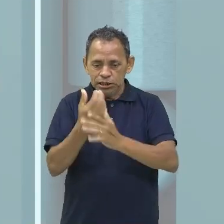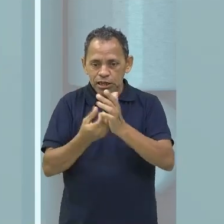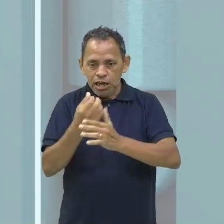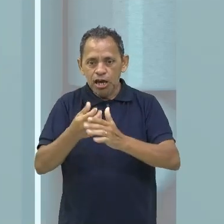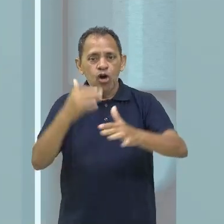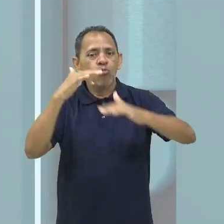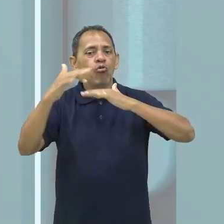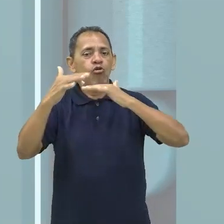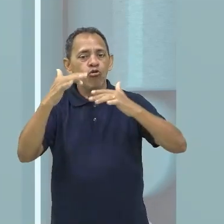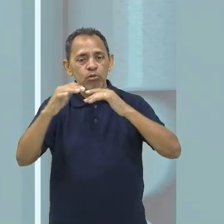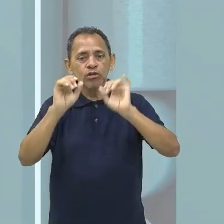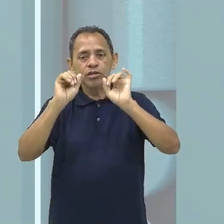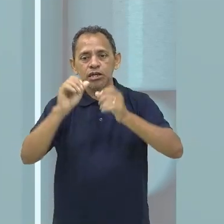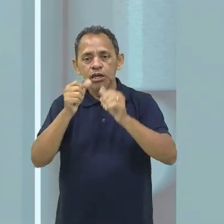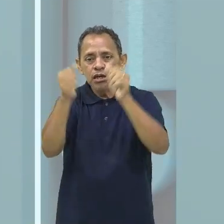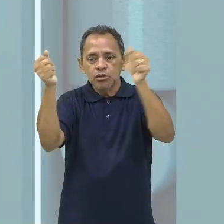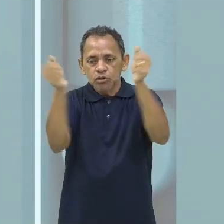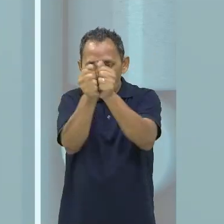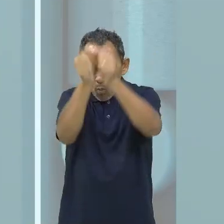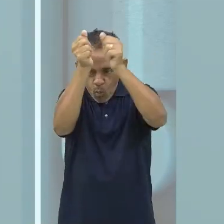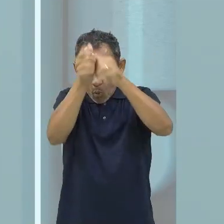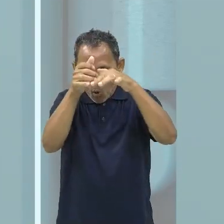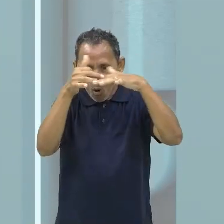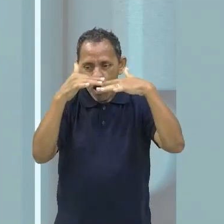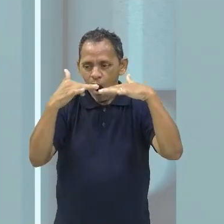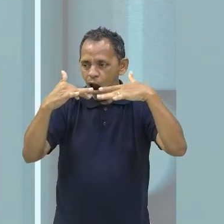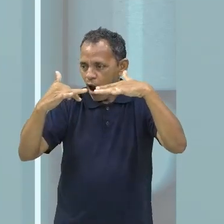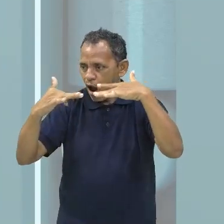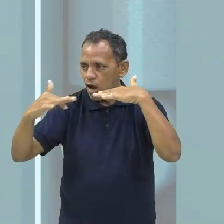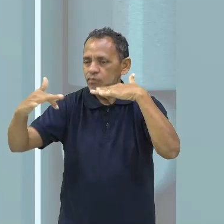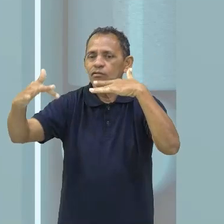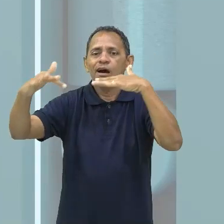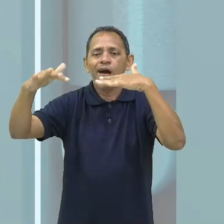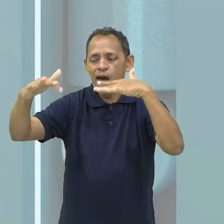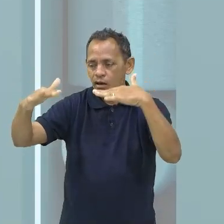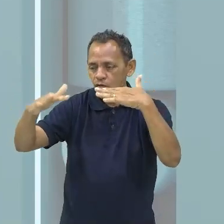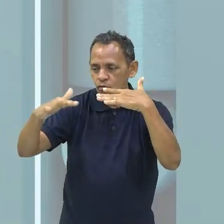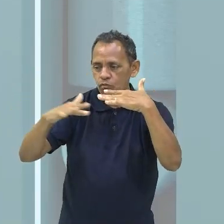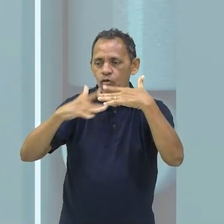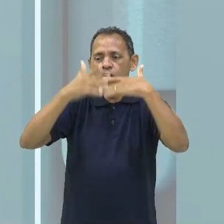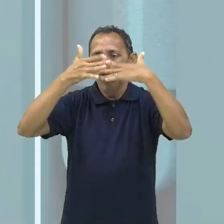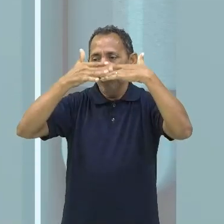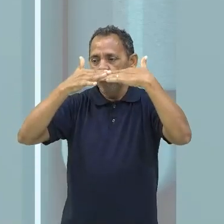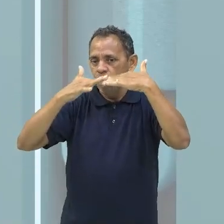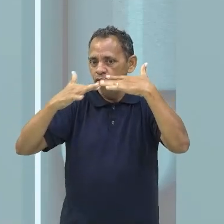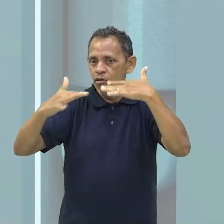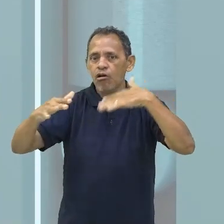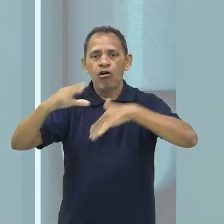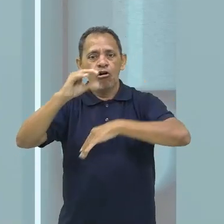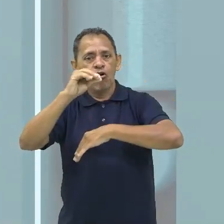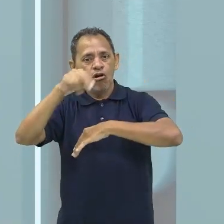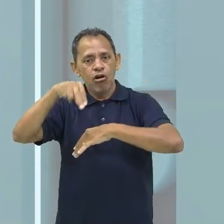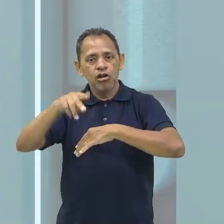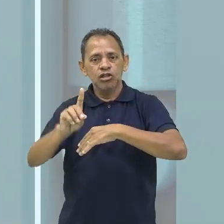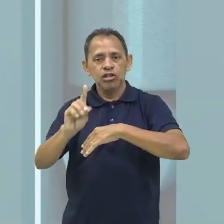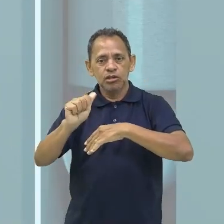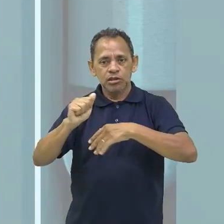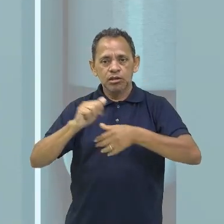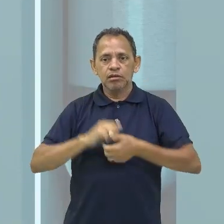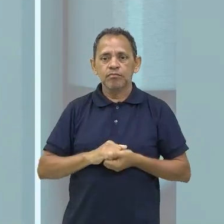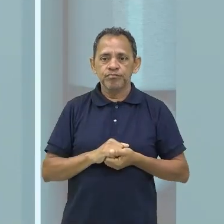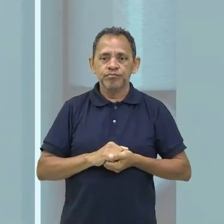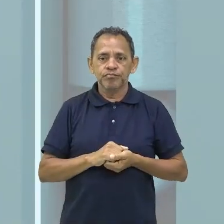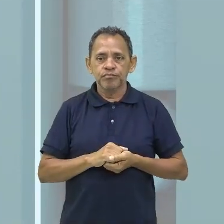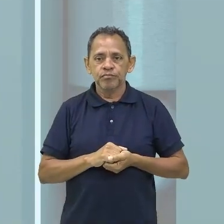onda que vai, vem, vai, enfim, demonstrar e enfatizar esse sentido. E quando eu omito,